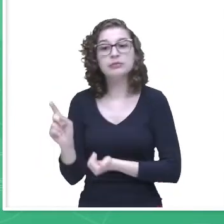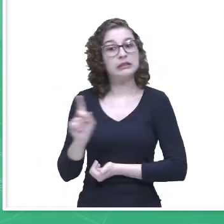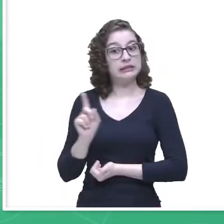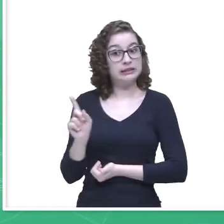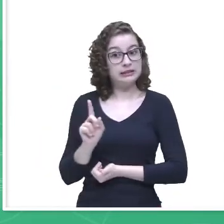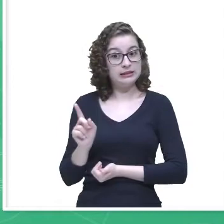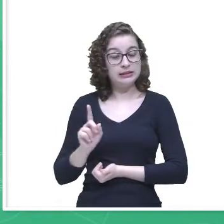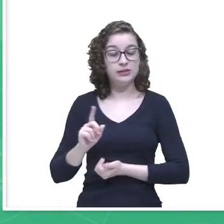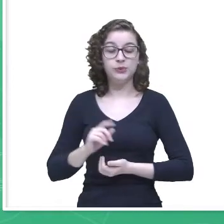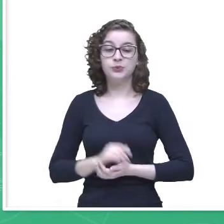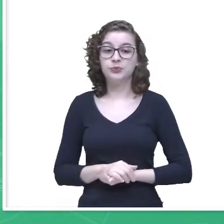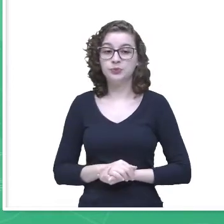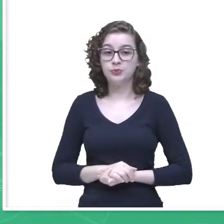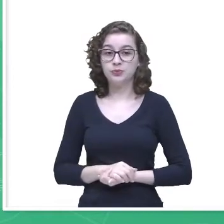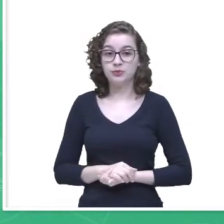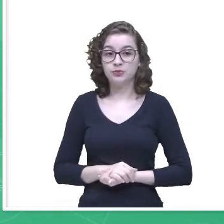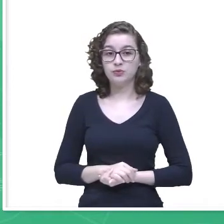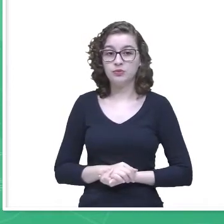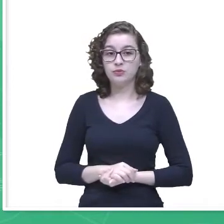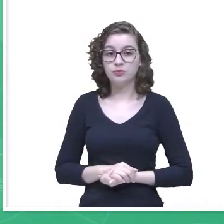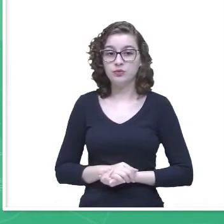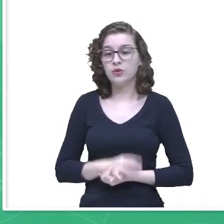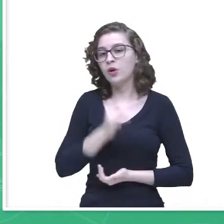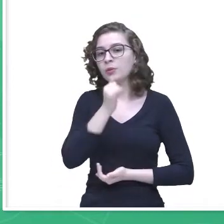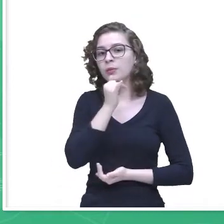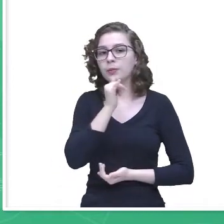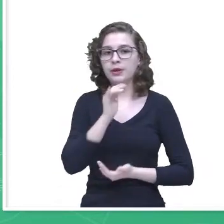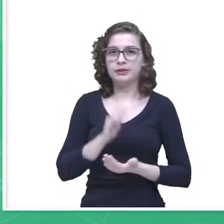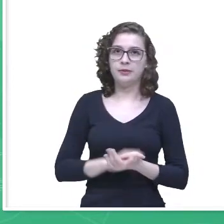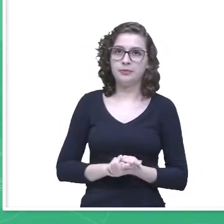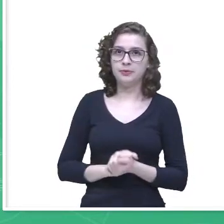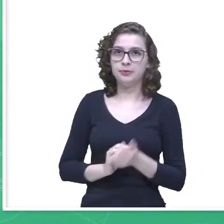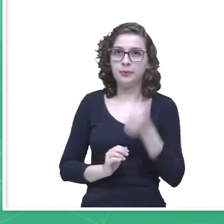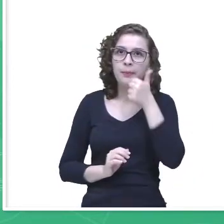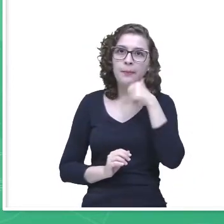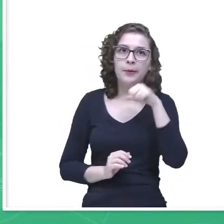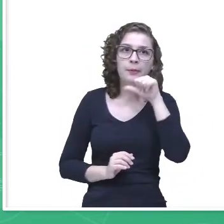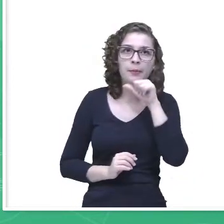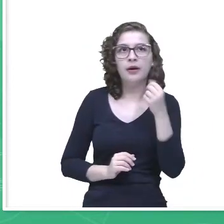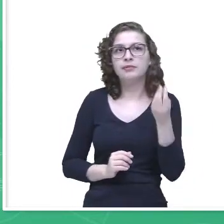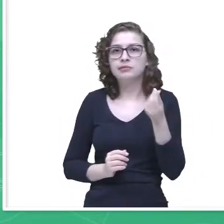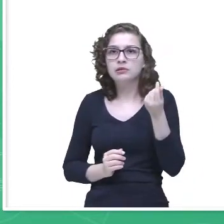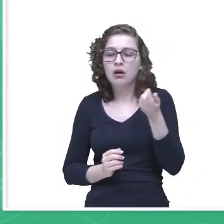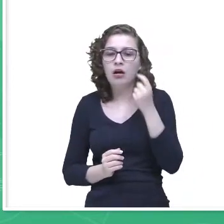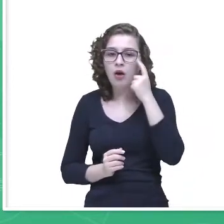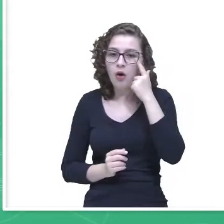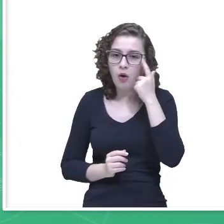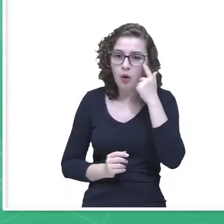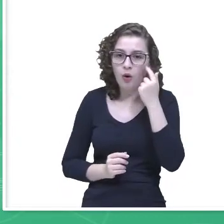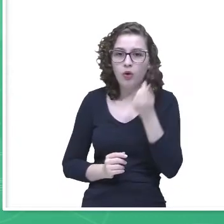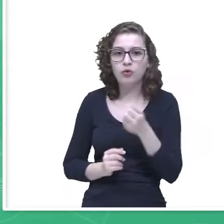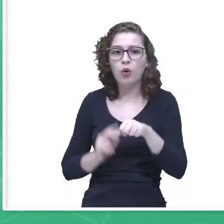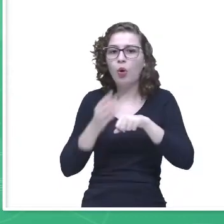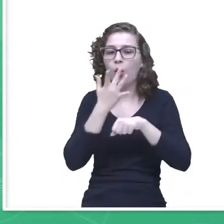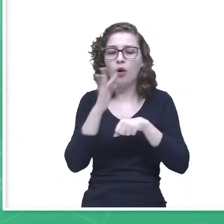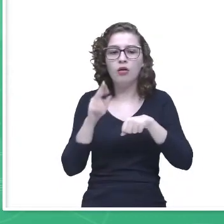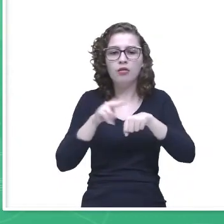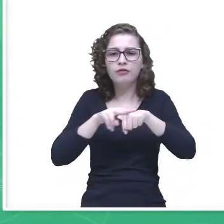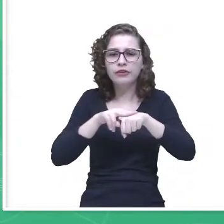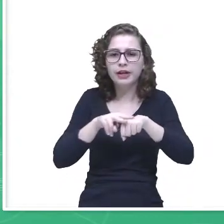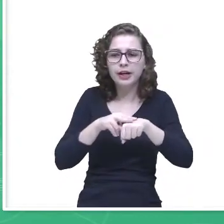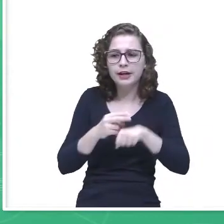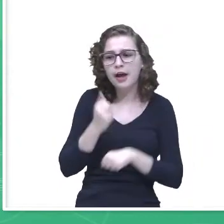não estou dizendo que os genes eles são iguais. Por exemplo, o meu pai tem os olhos verdes. A minha mãe já tinha os olhos castanho